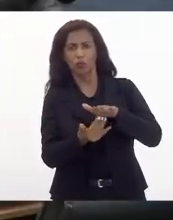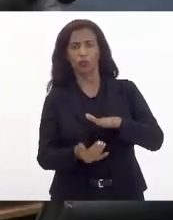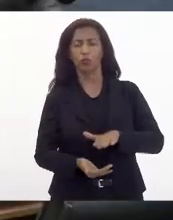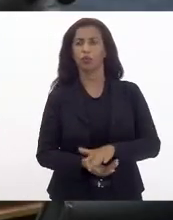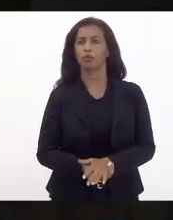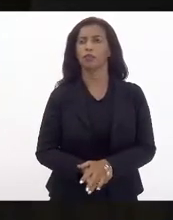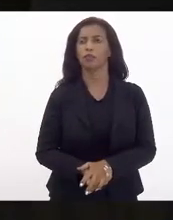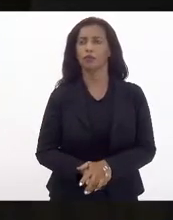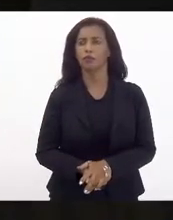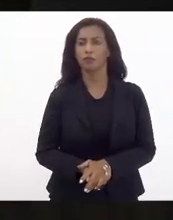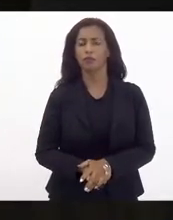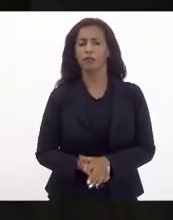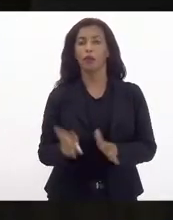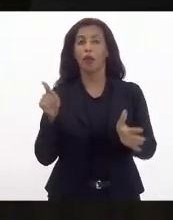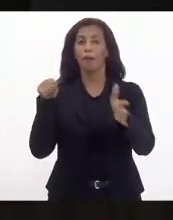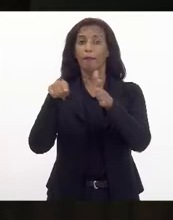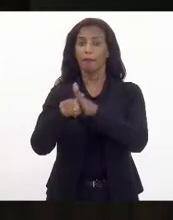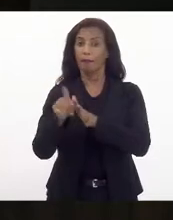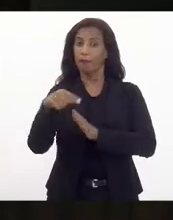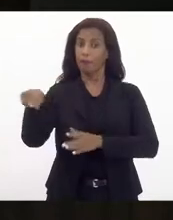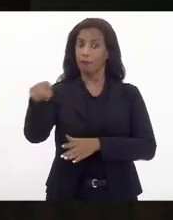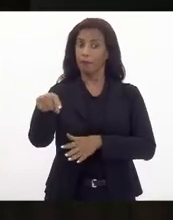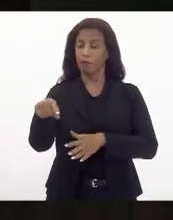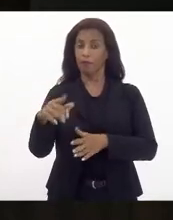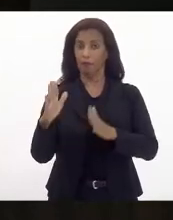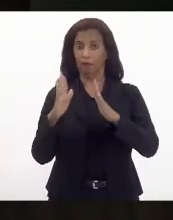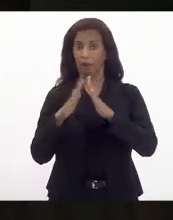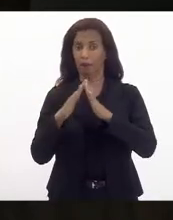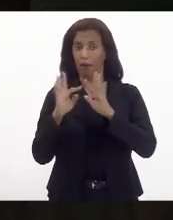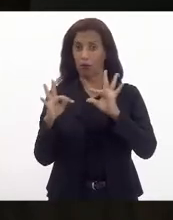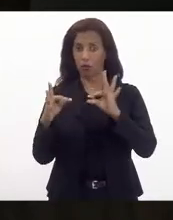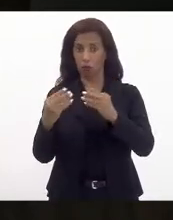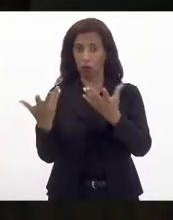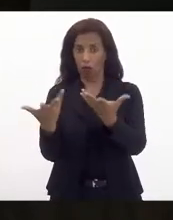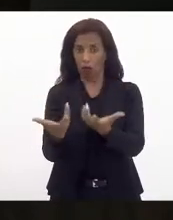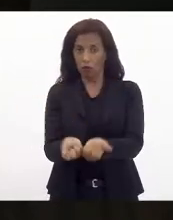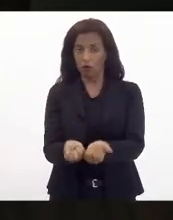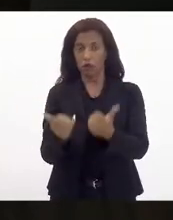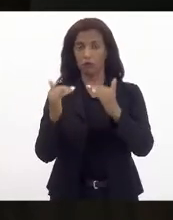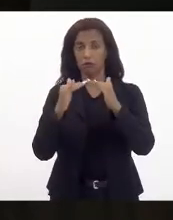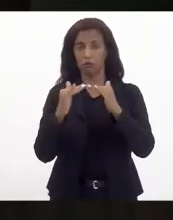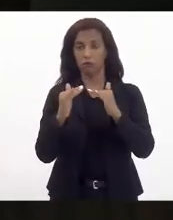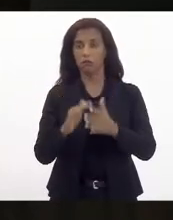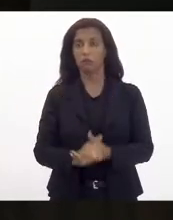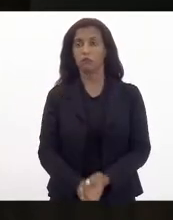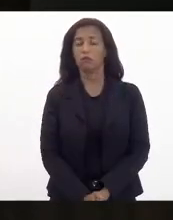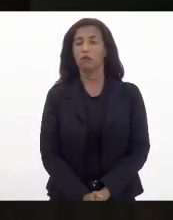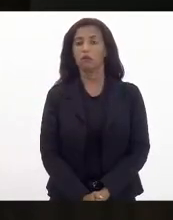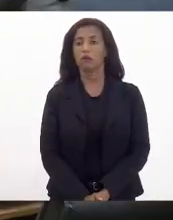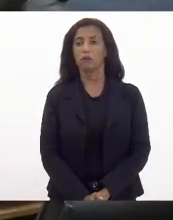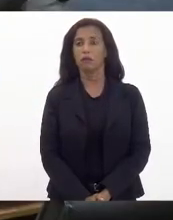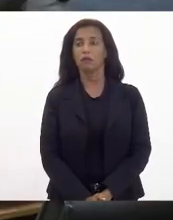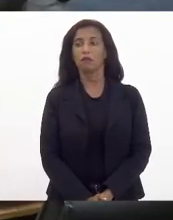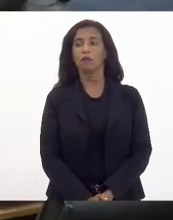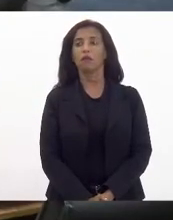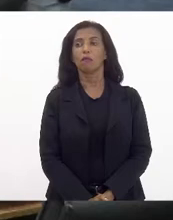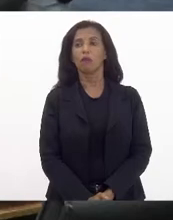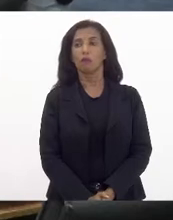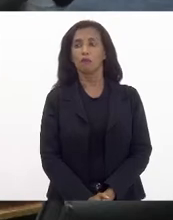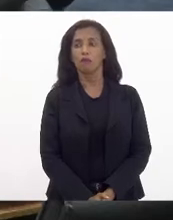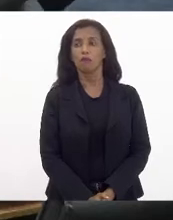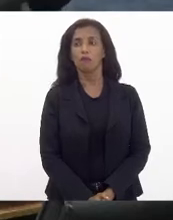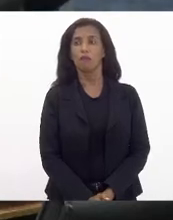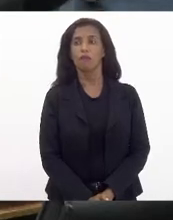eu vou submeter aqui é o Parlamento se todos os O parlamento concordar senhores aprovam